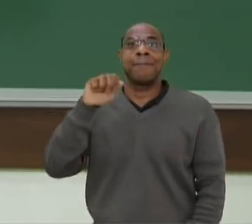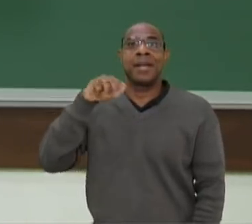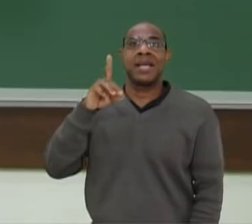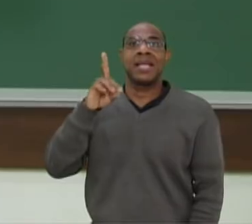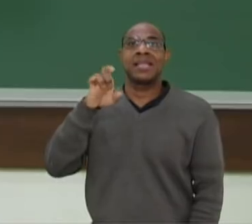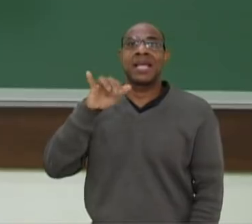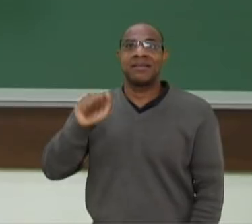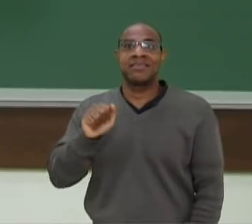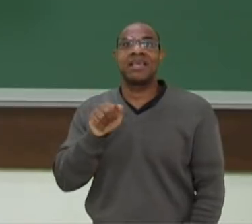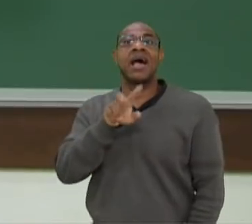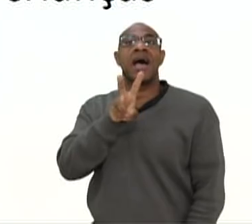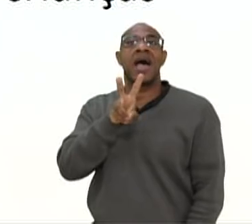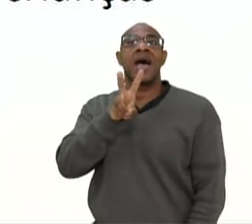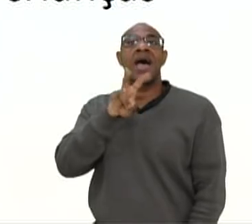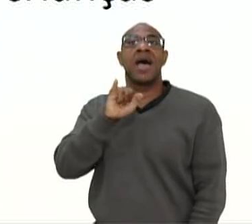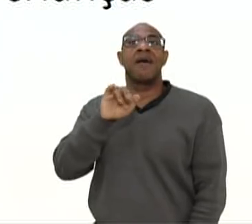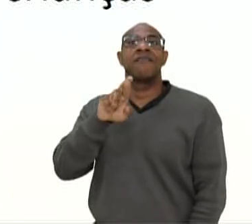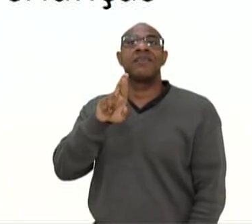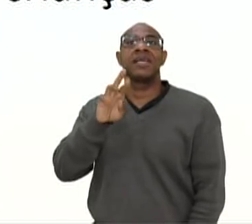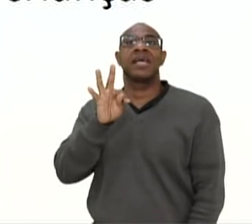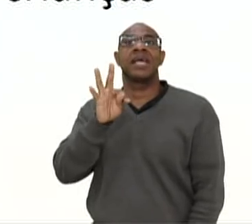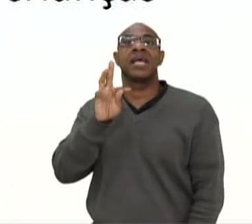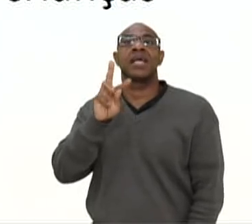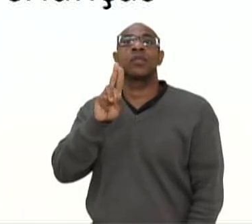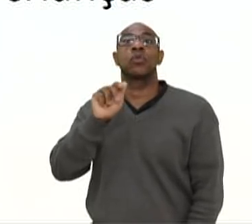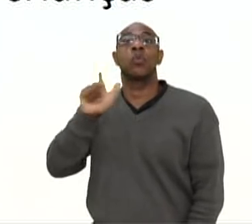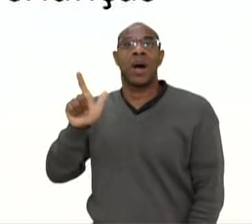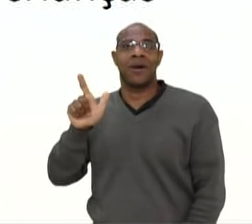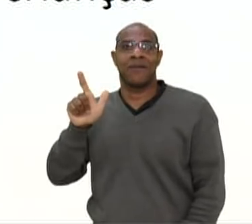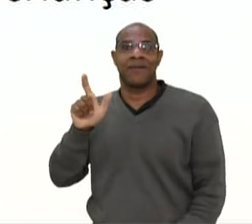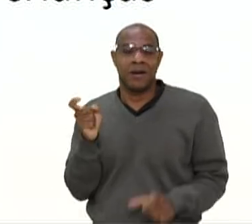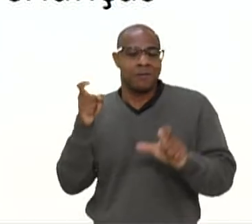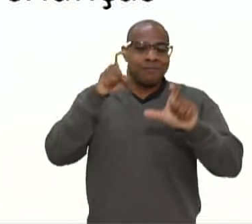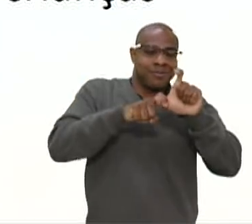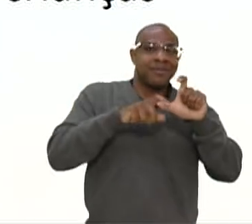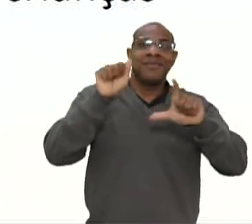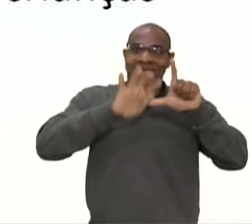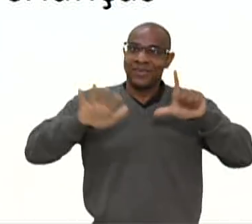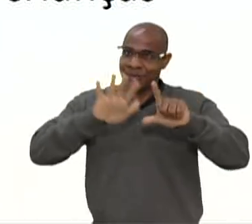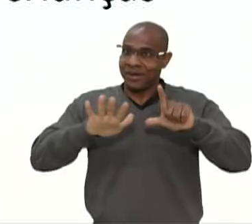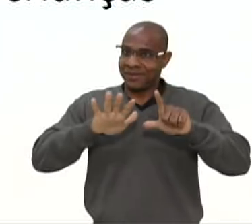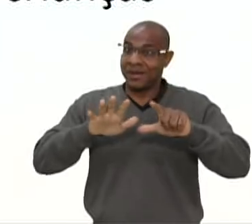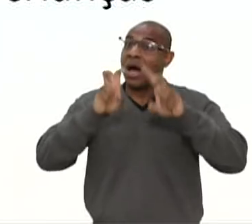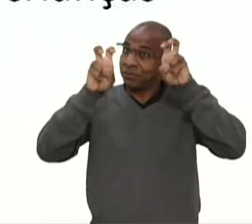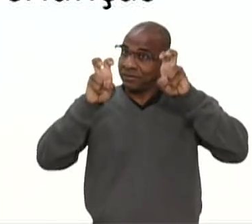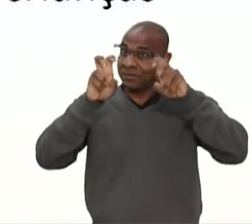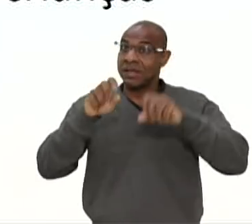já volto para a gente conversar um pouquinho para saber como que está a produção.